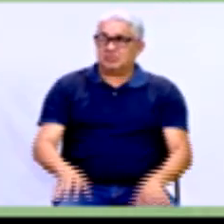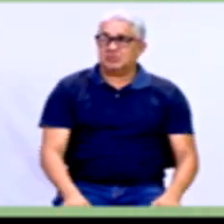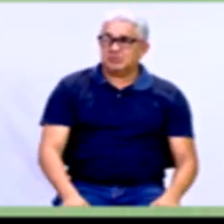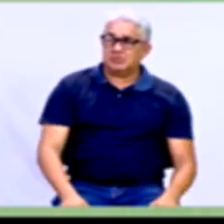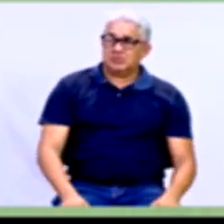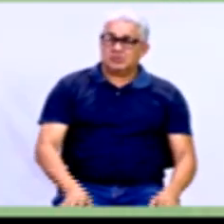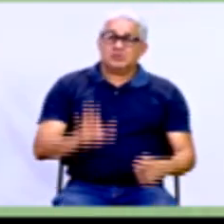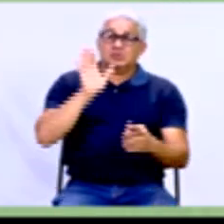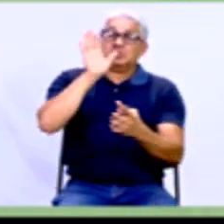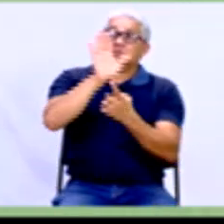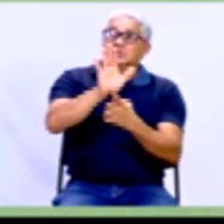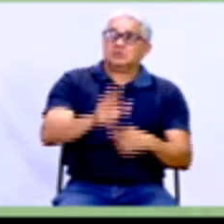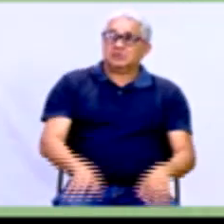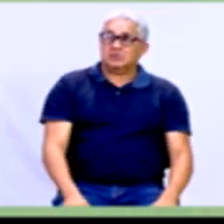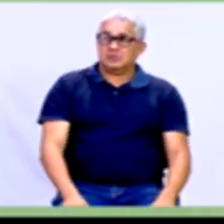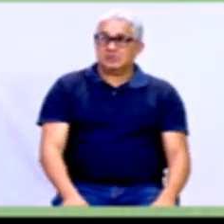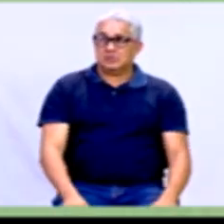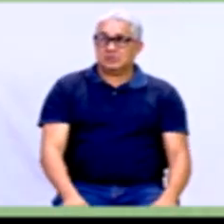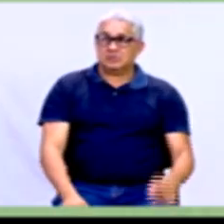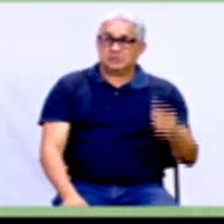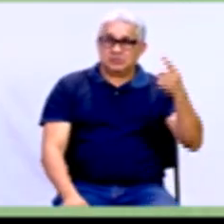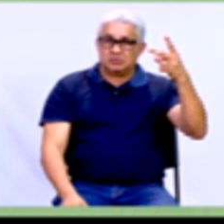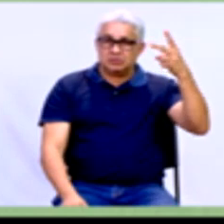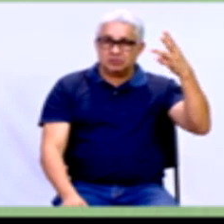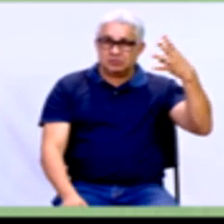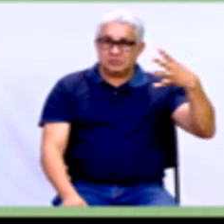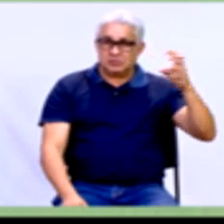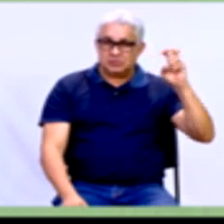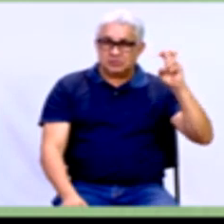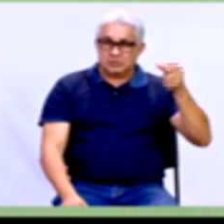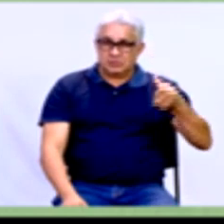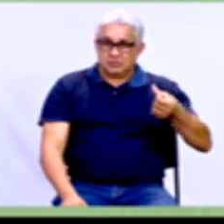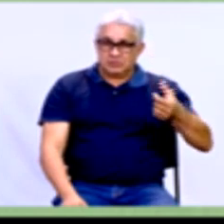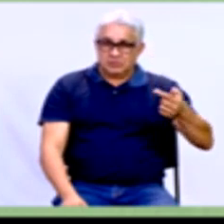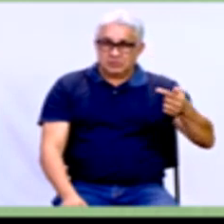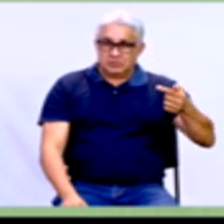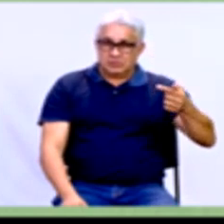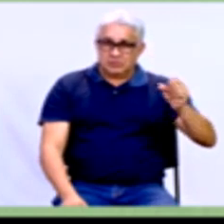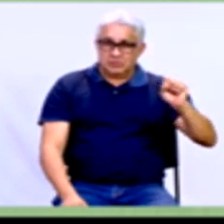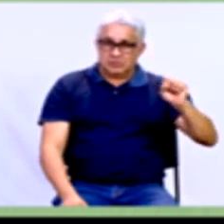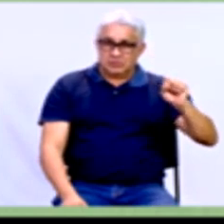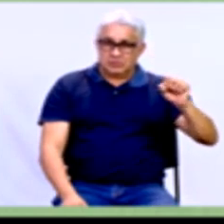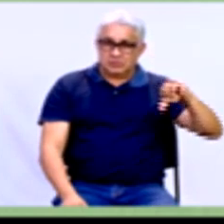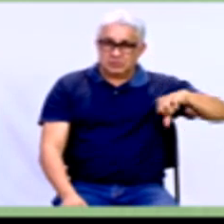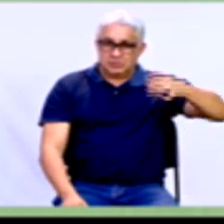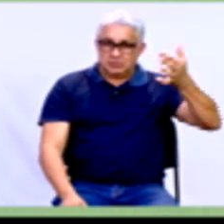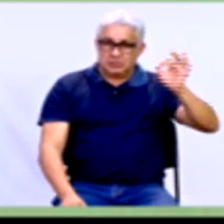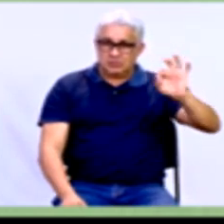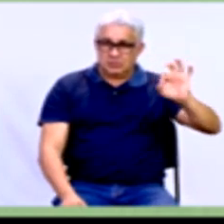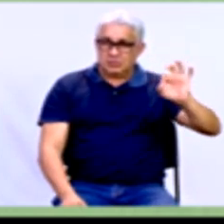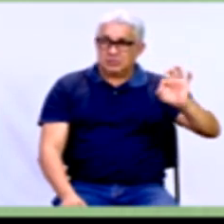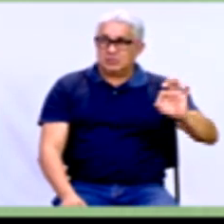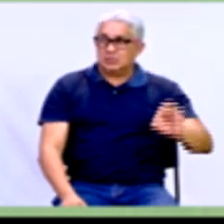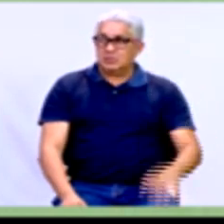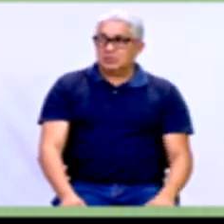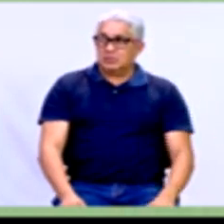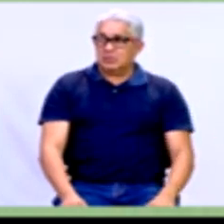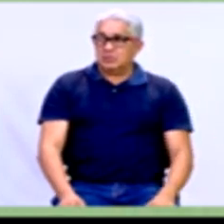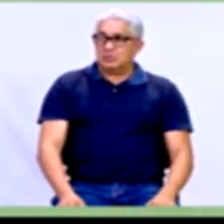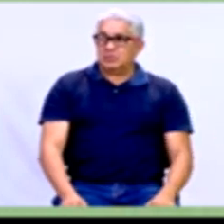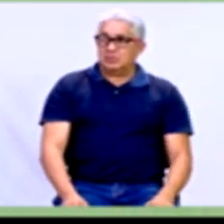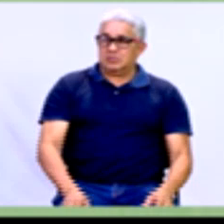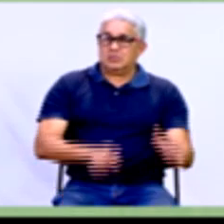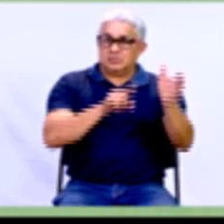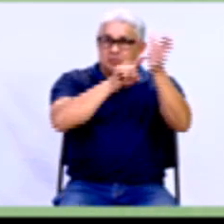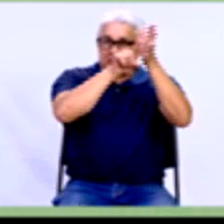nossa amostra? 1, 2, 3, 4, 5, 6, 7, 8, 9, 10. Então, esse